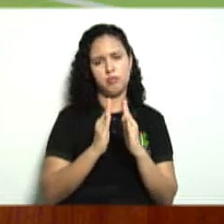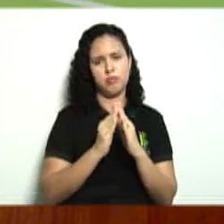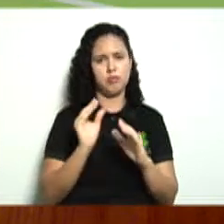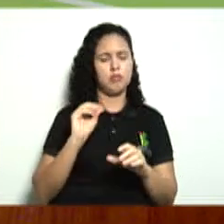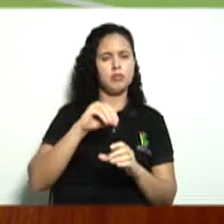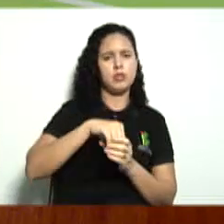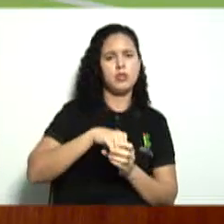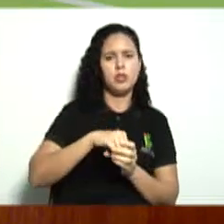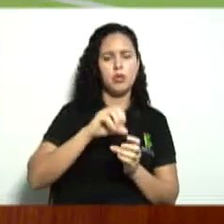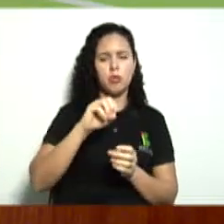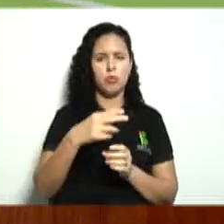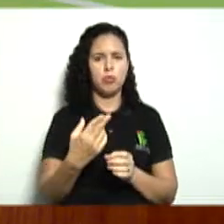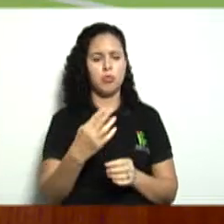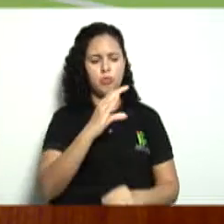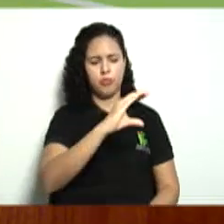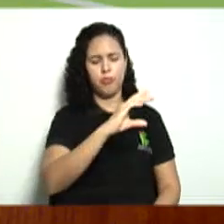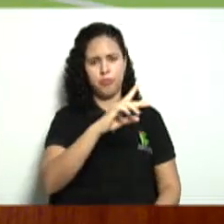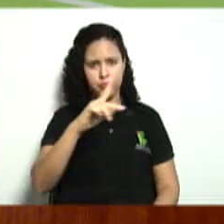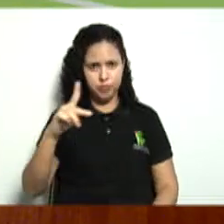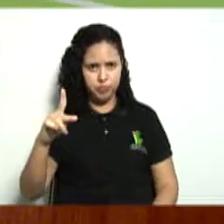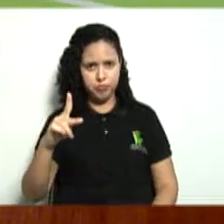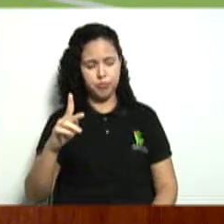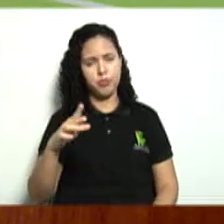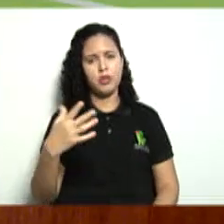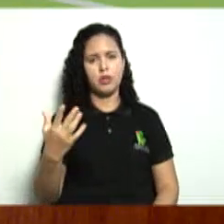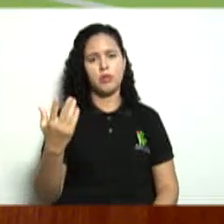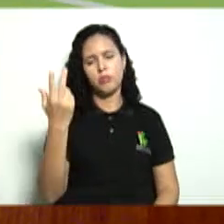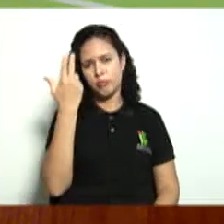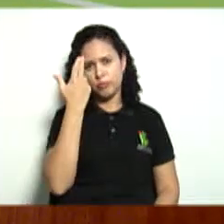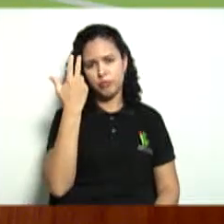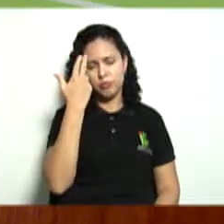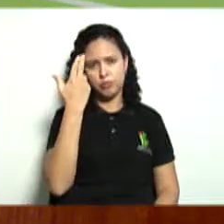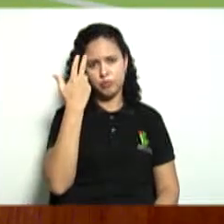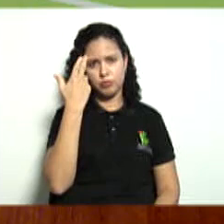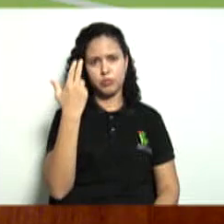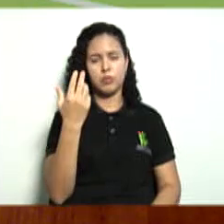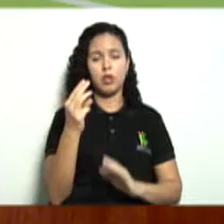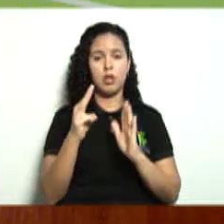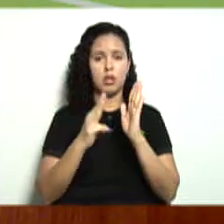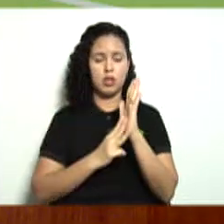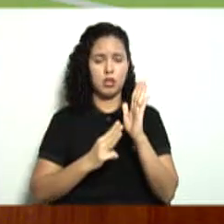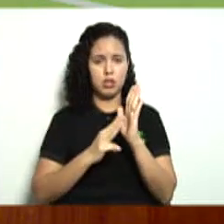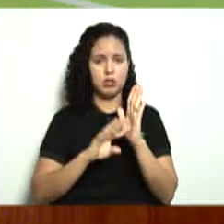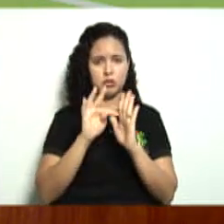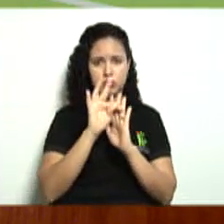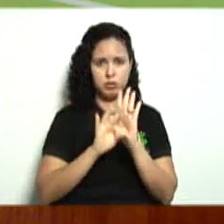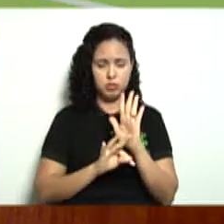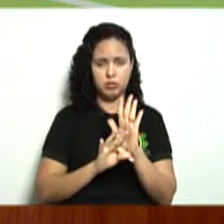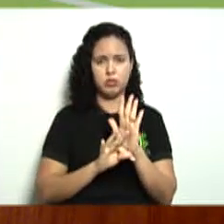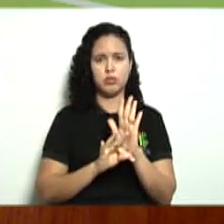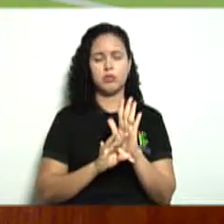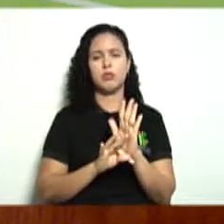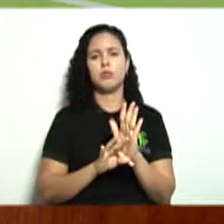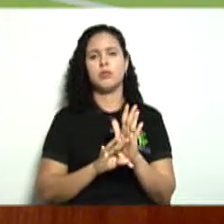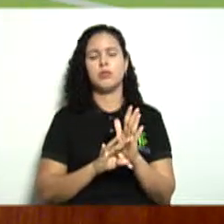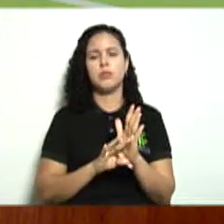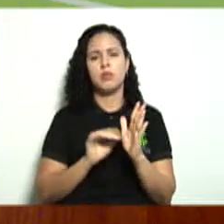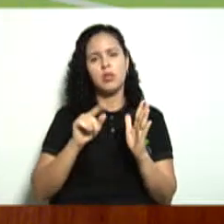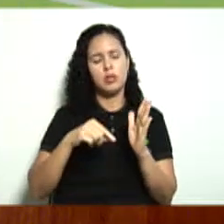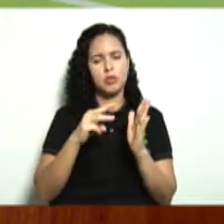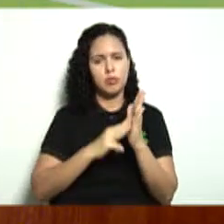forem atuar. É o mais comum e por isso que a gente está utilizando. Então, anota aí. Editor de texto é aquele que você utiliza para fazer os